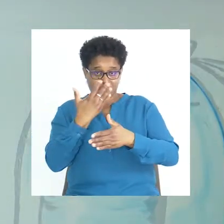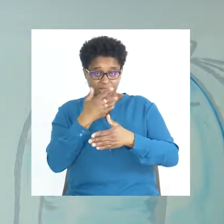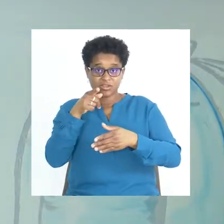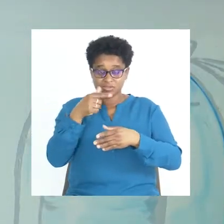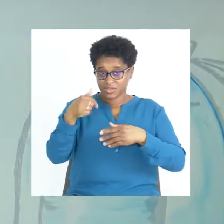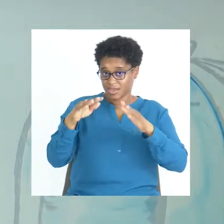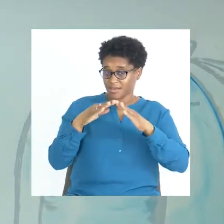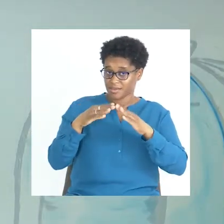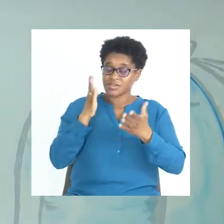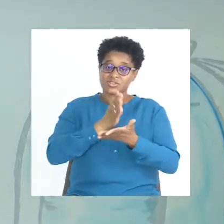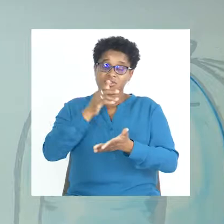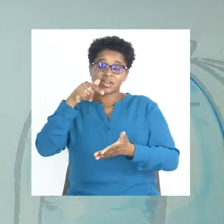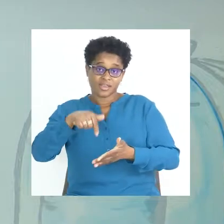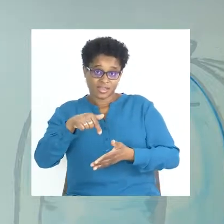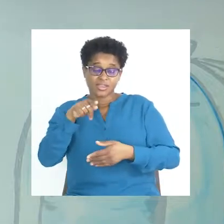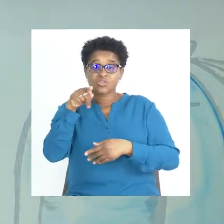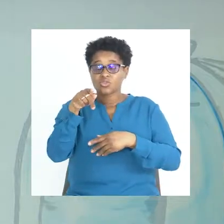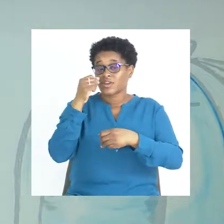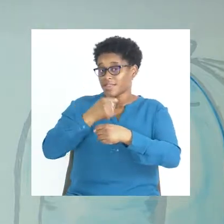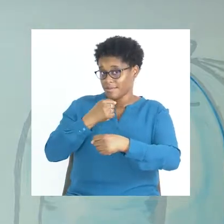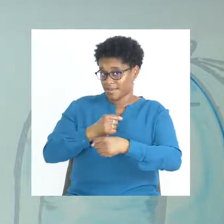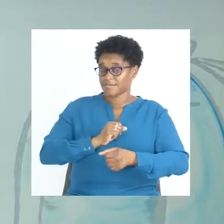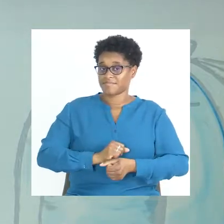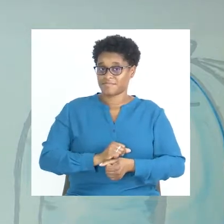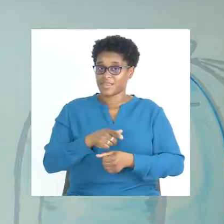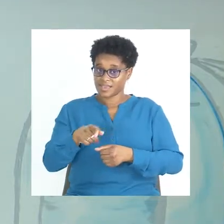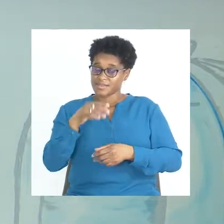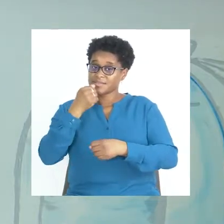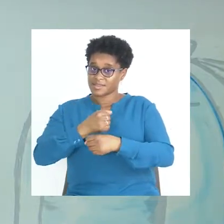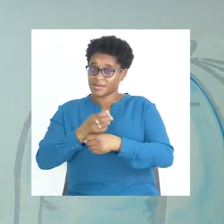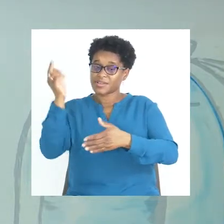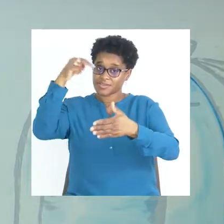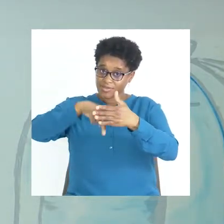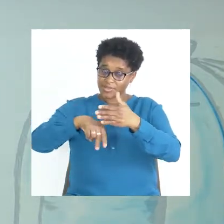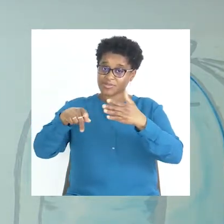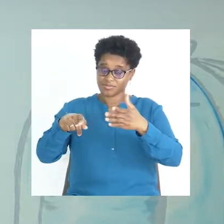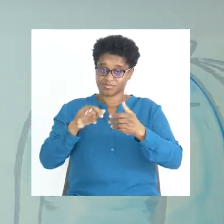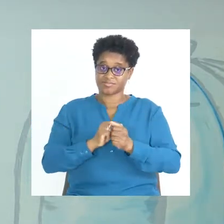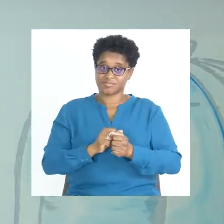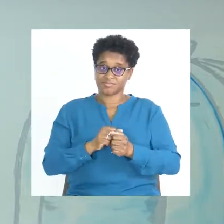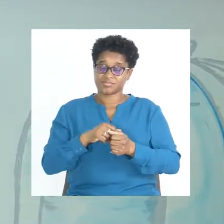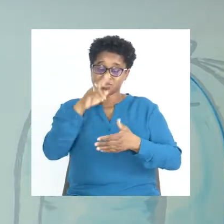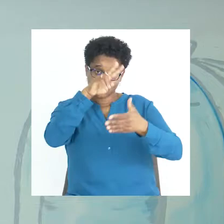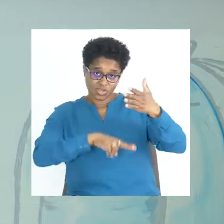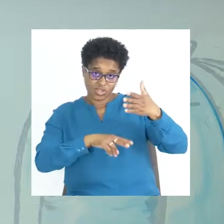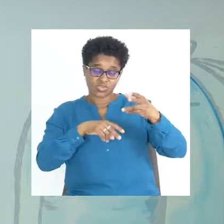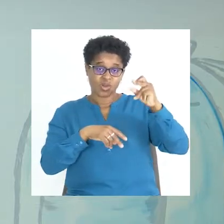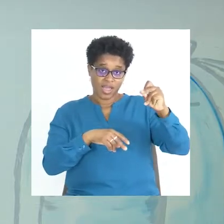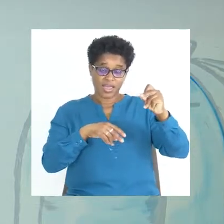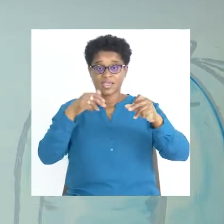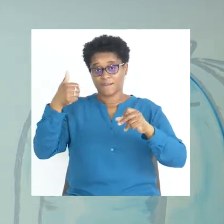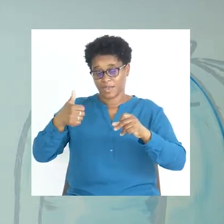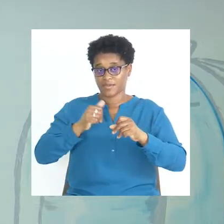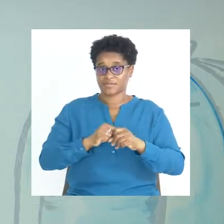casa, é assim? Só que aqui vais ter agora que trabalhar essa tarefa dentro de cada texto. Texto A